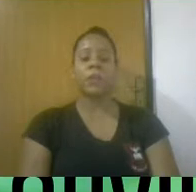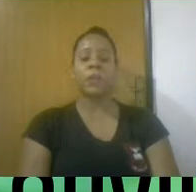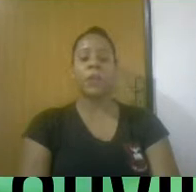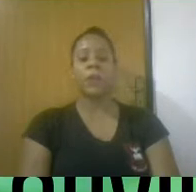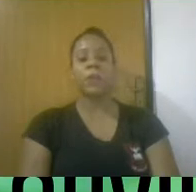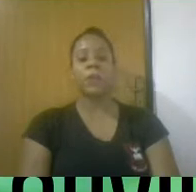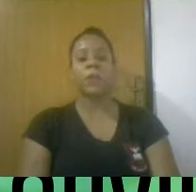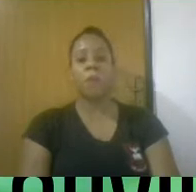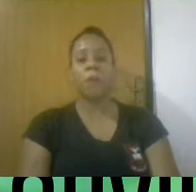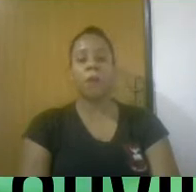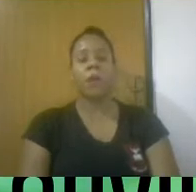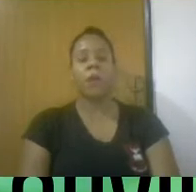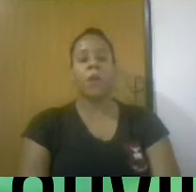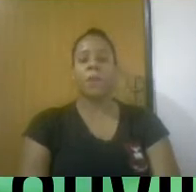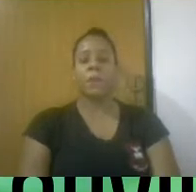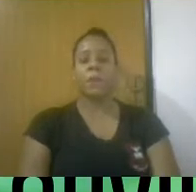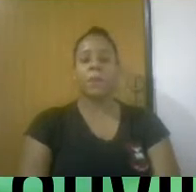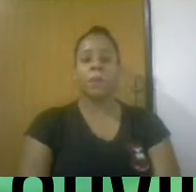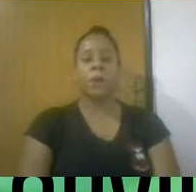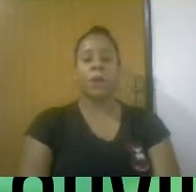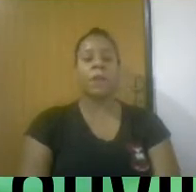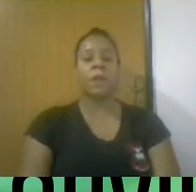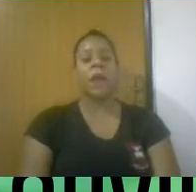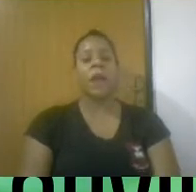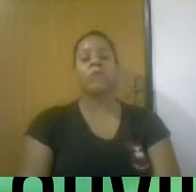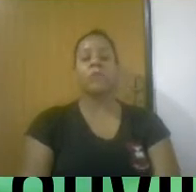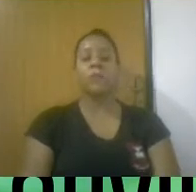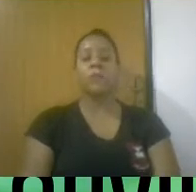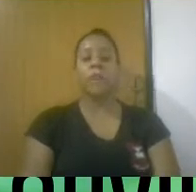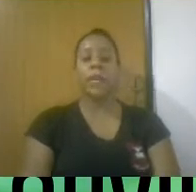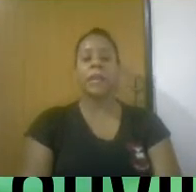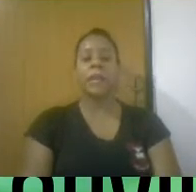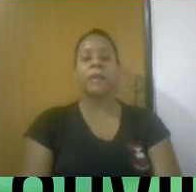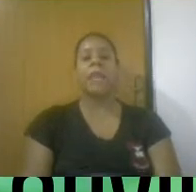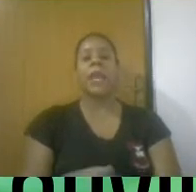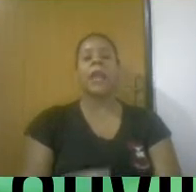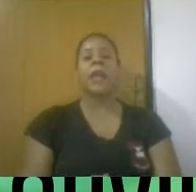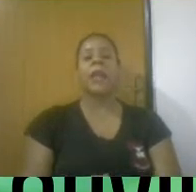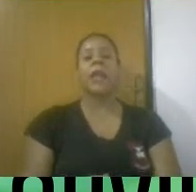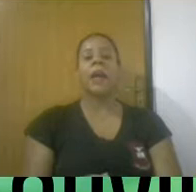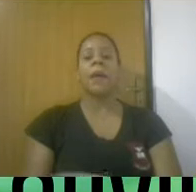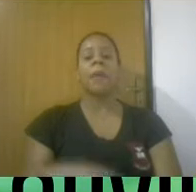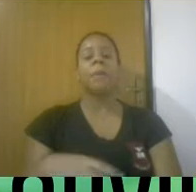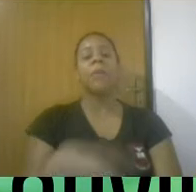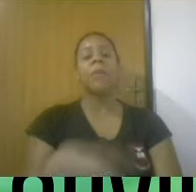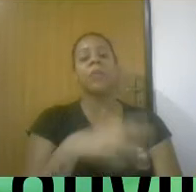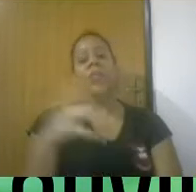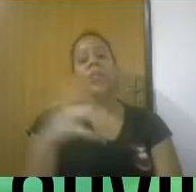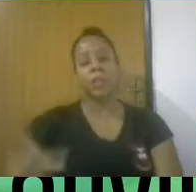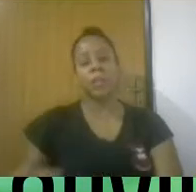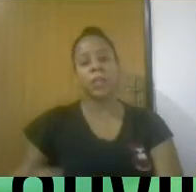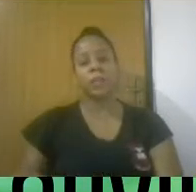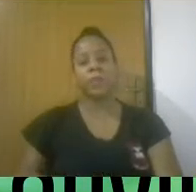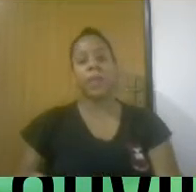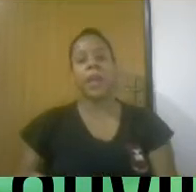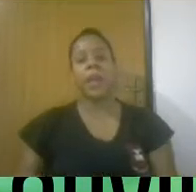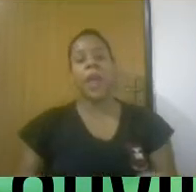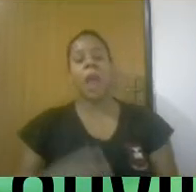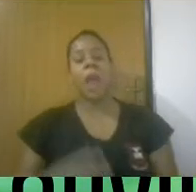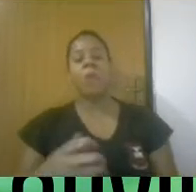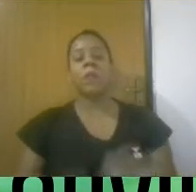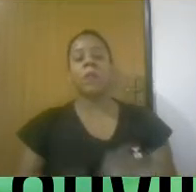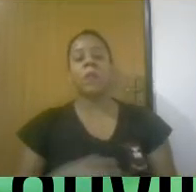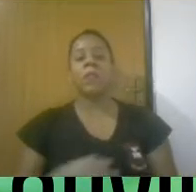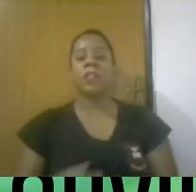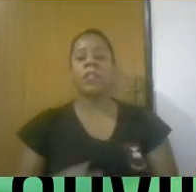Tinha também o capitão-mor. O capitão-mor, a função dele era proteger, né,